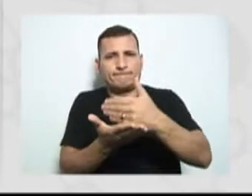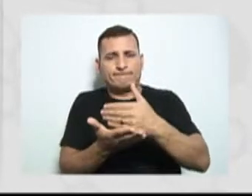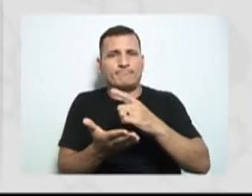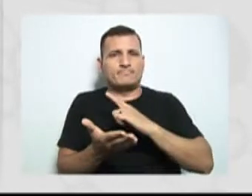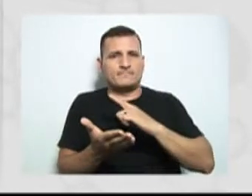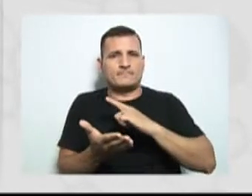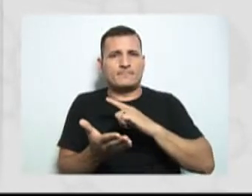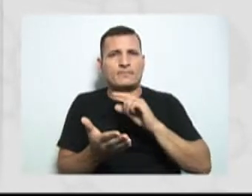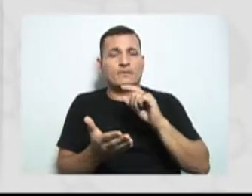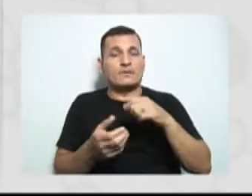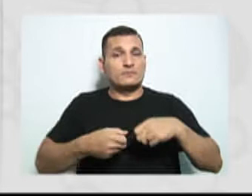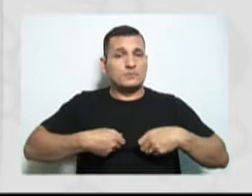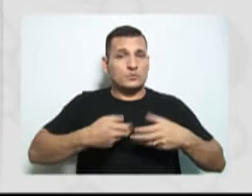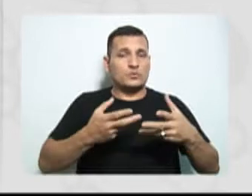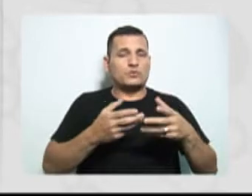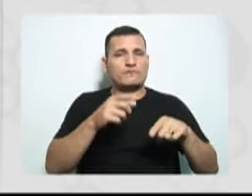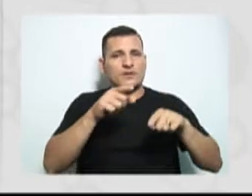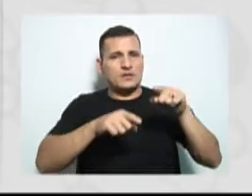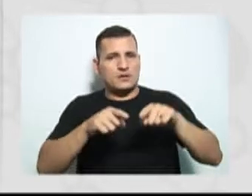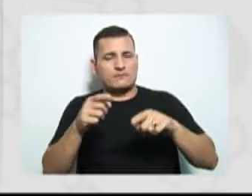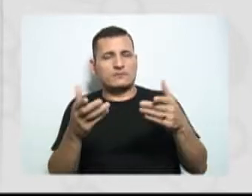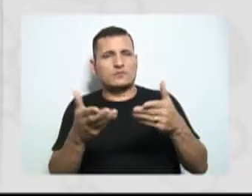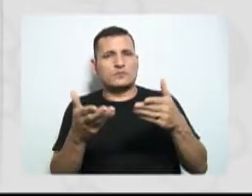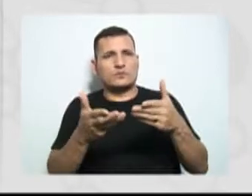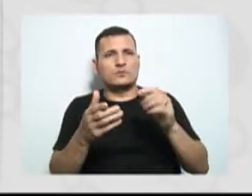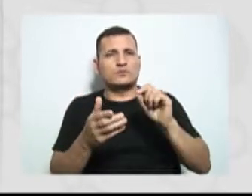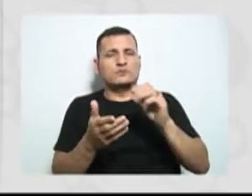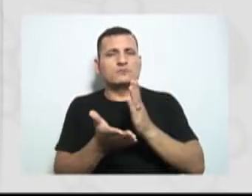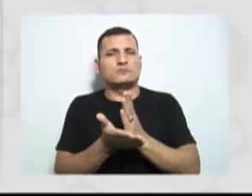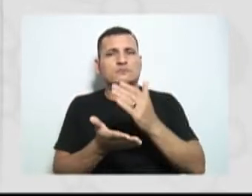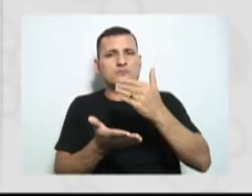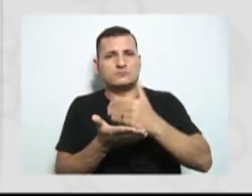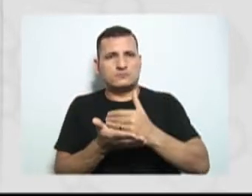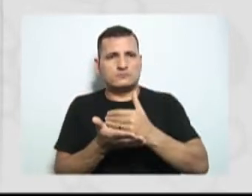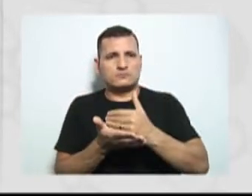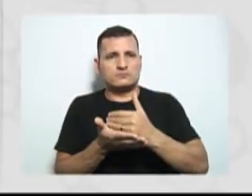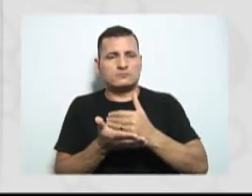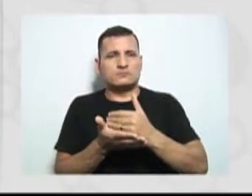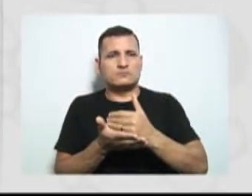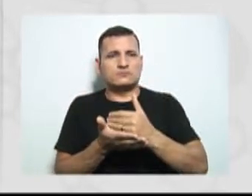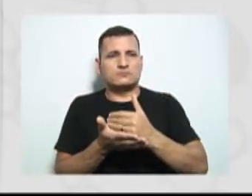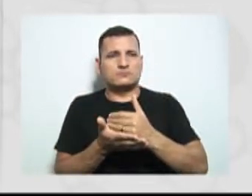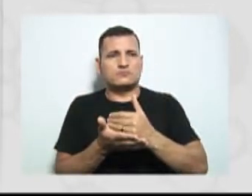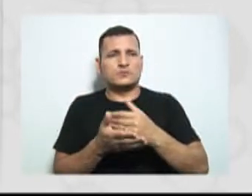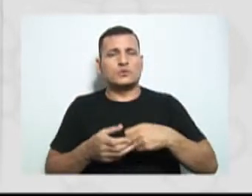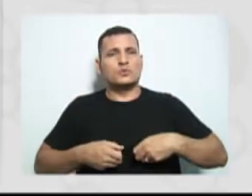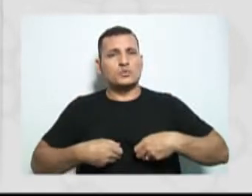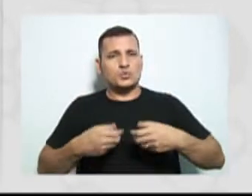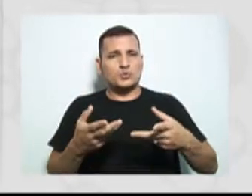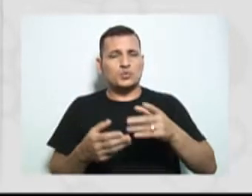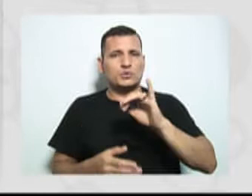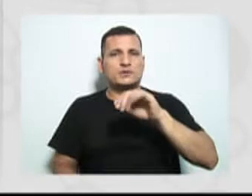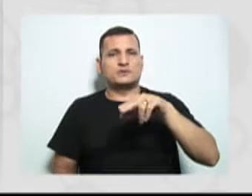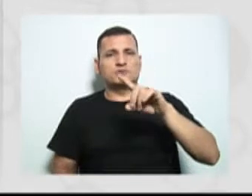custeio variável, agora nós vamos trabalhar com rateios dos custos